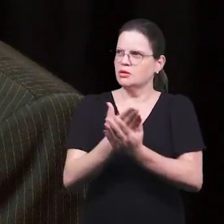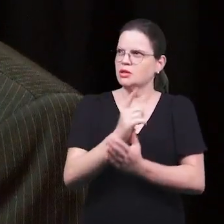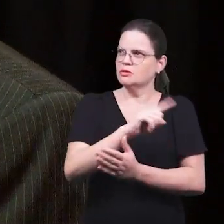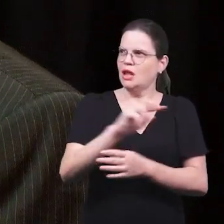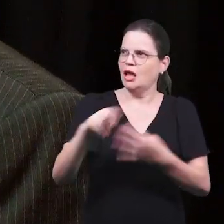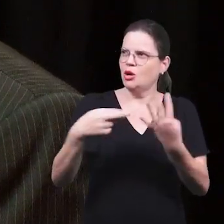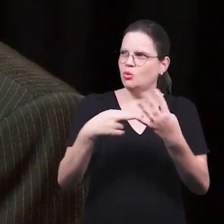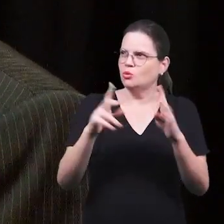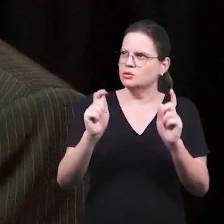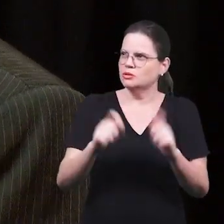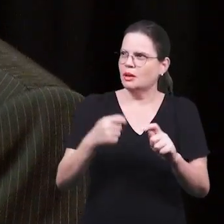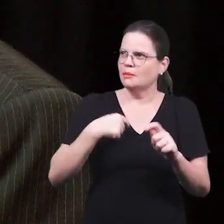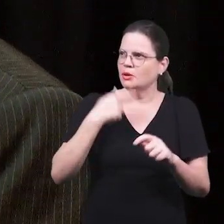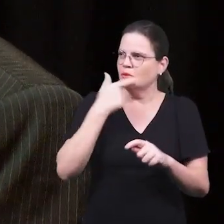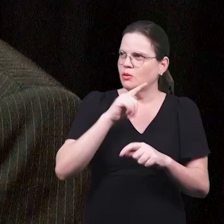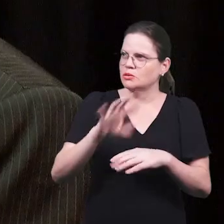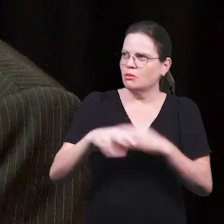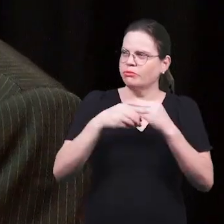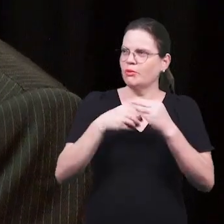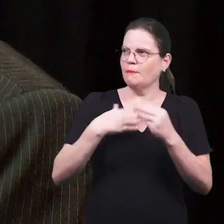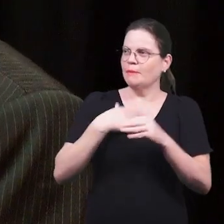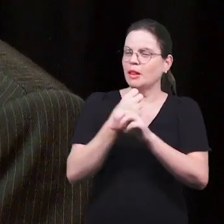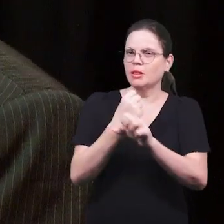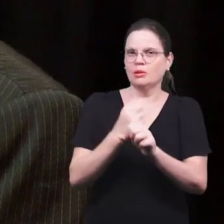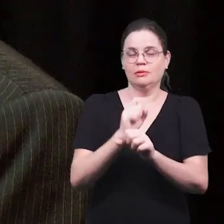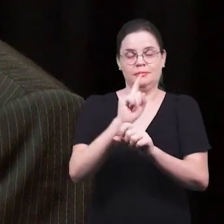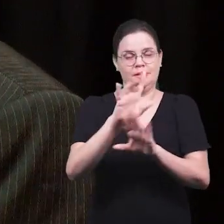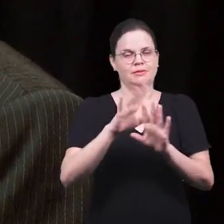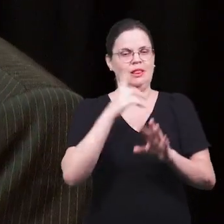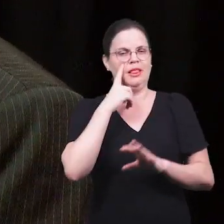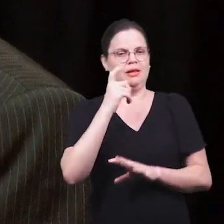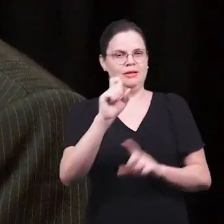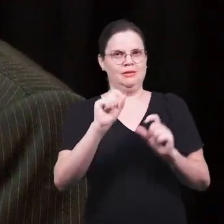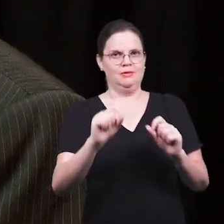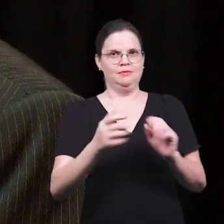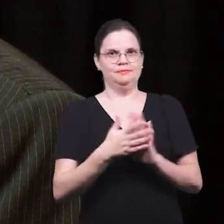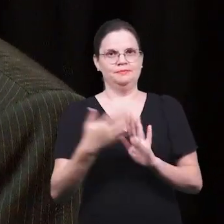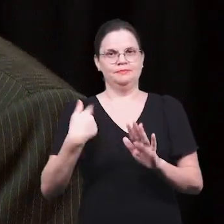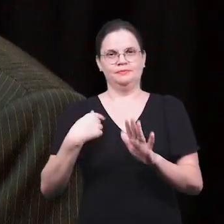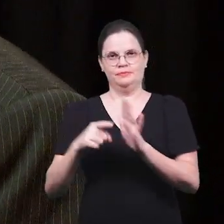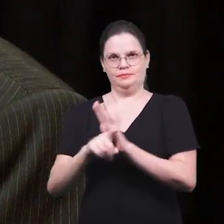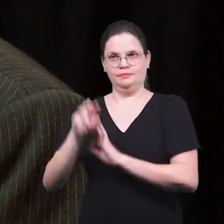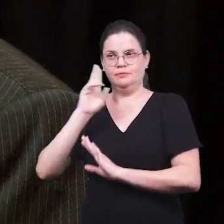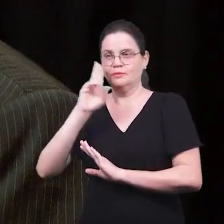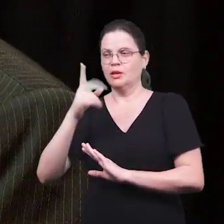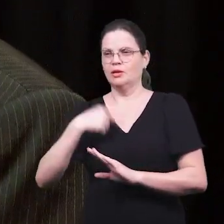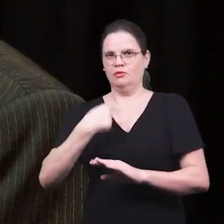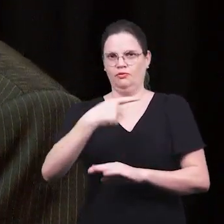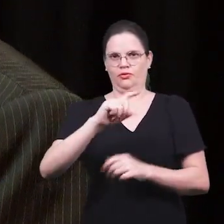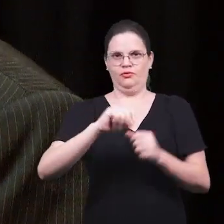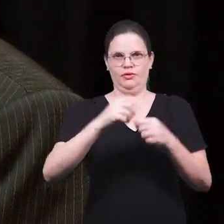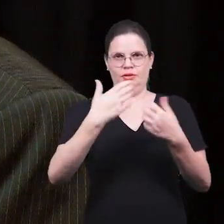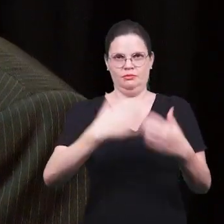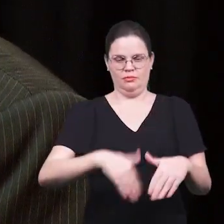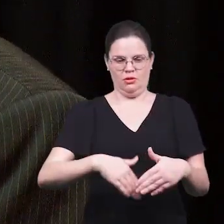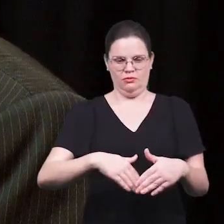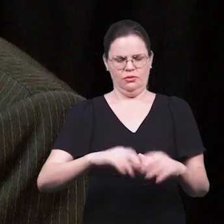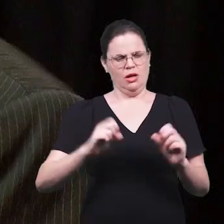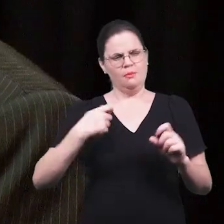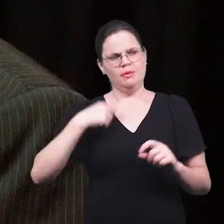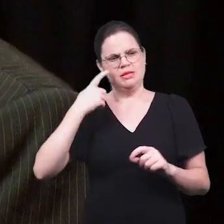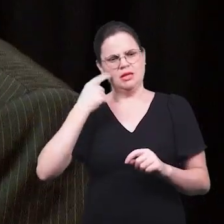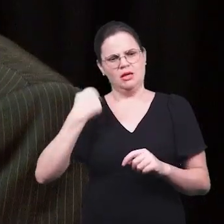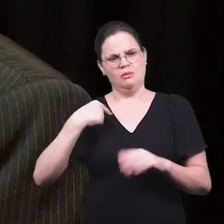né? Teve uma coisa interessante que aconteceu, foi o quê? Eu tinha consultado fazer a prova, não tinha? Eu pensei, consultei para fazer a